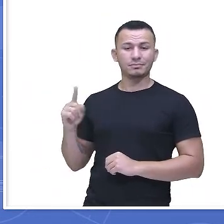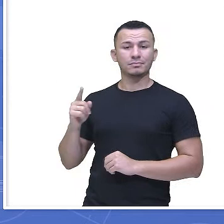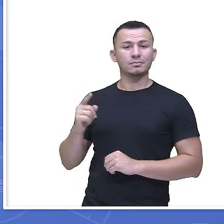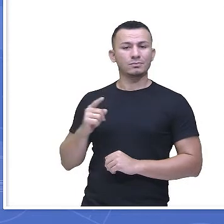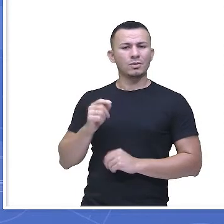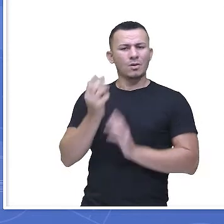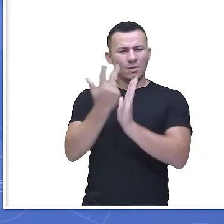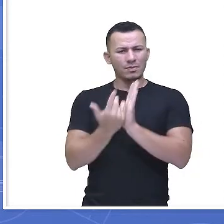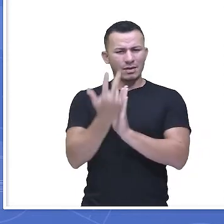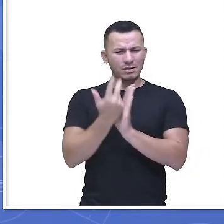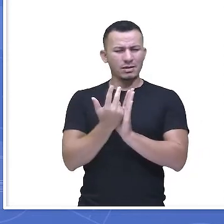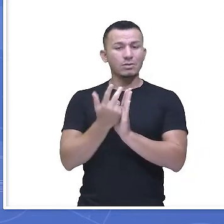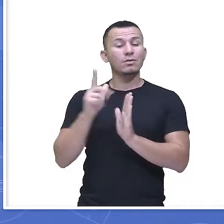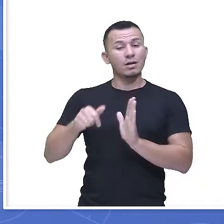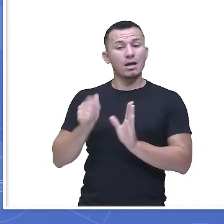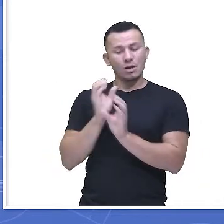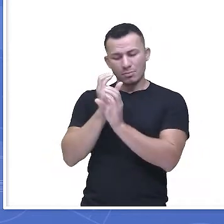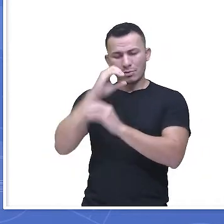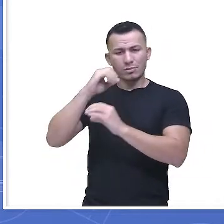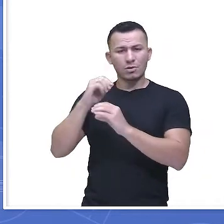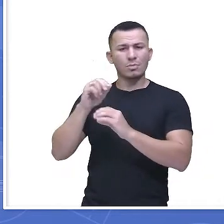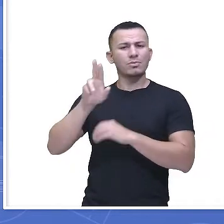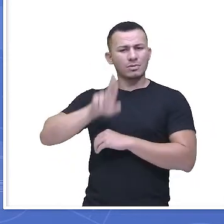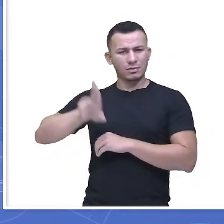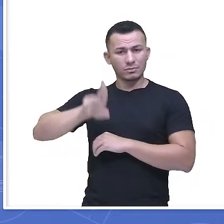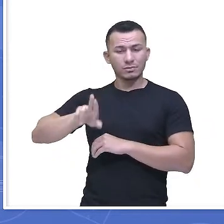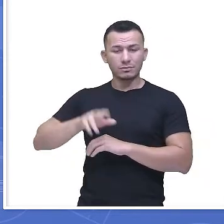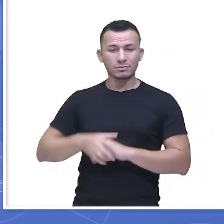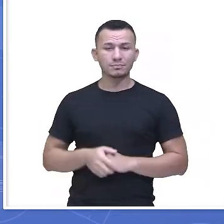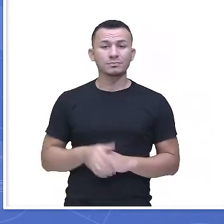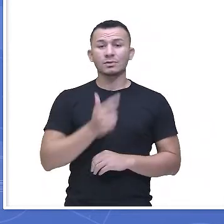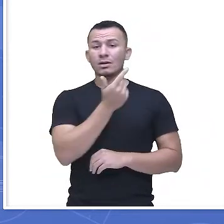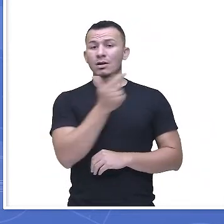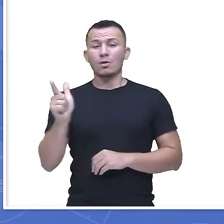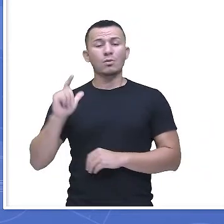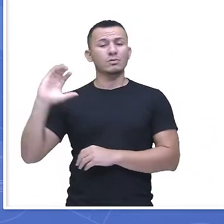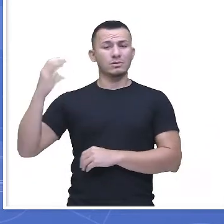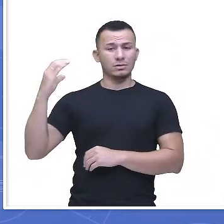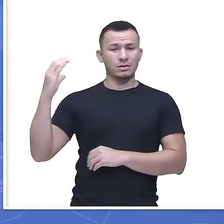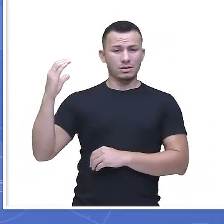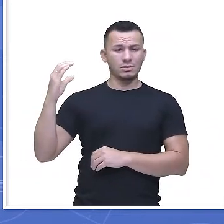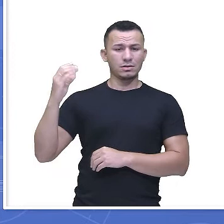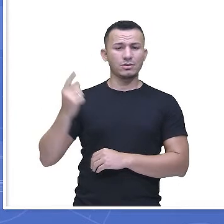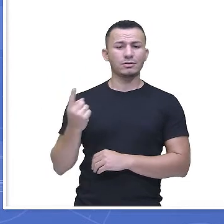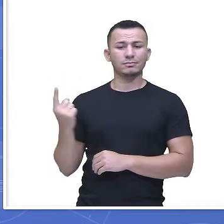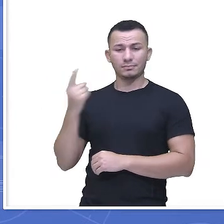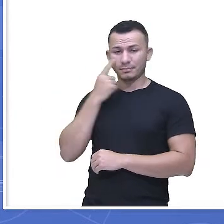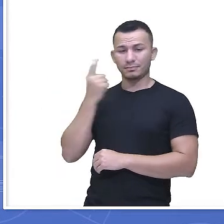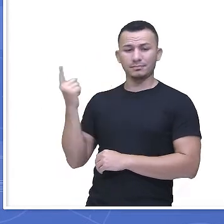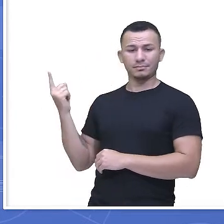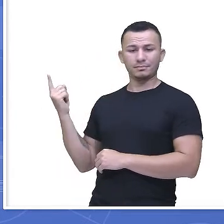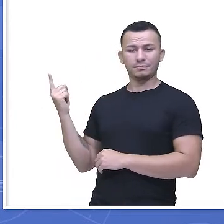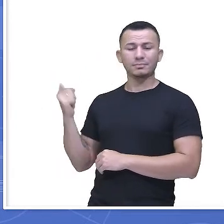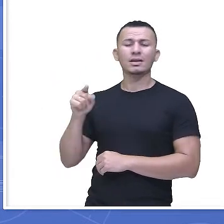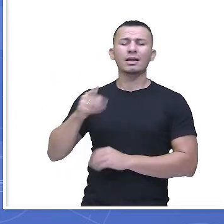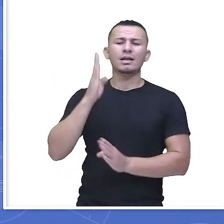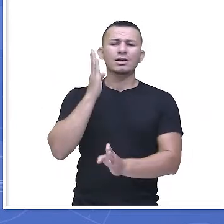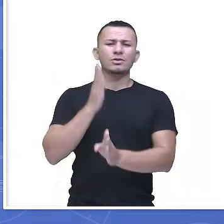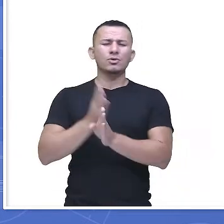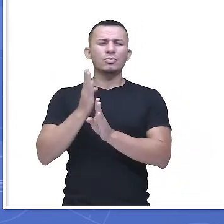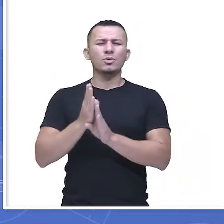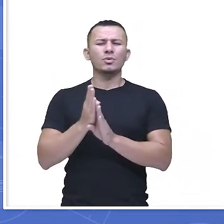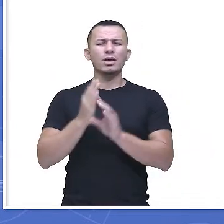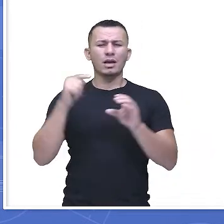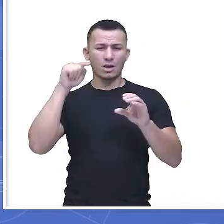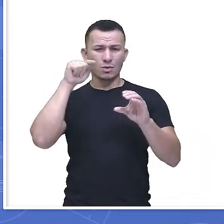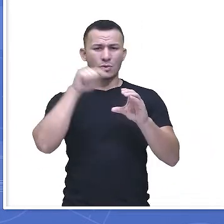que ele usou. Outra descoberta de outro cientista, Robert Brown, ele descobriu o núcleo das